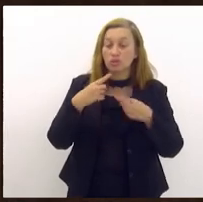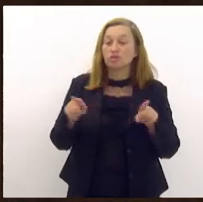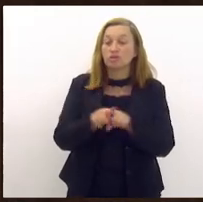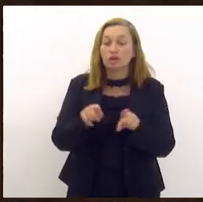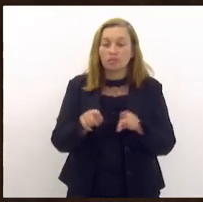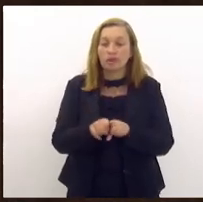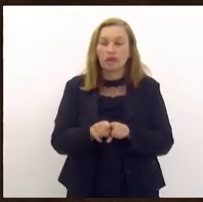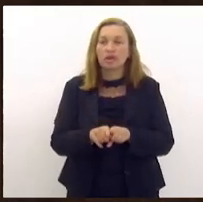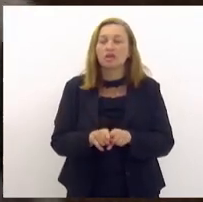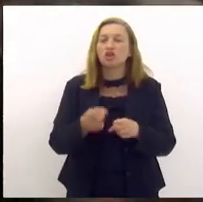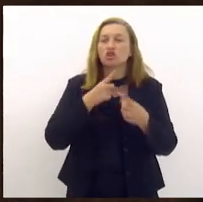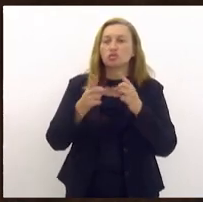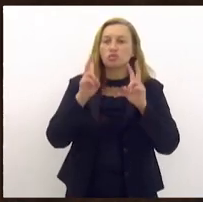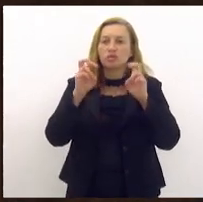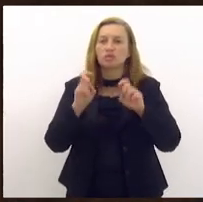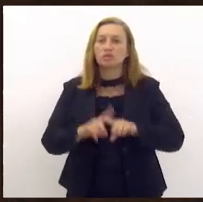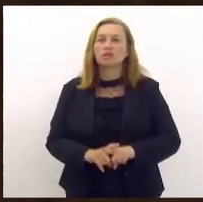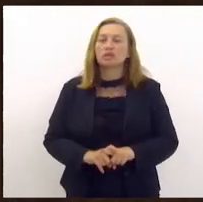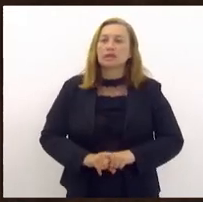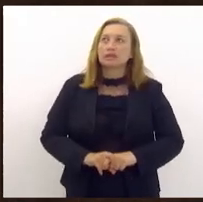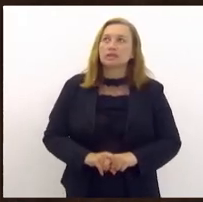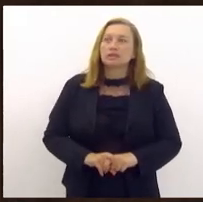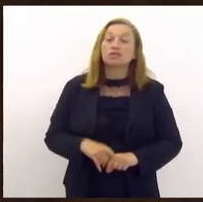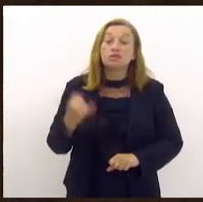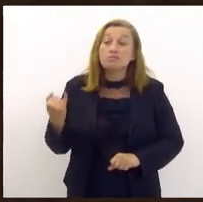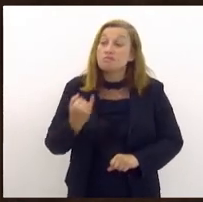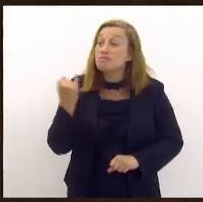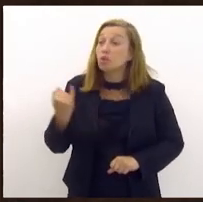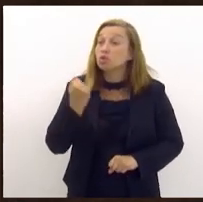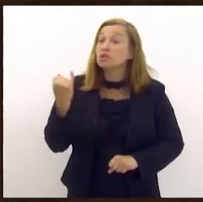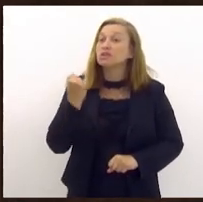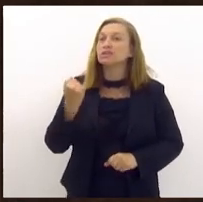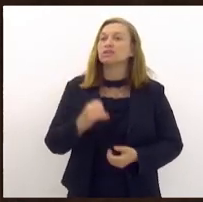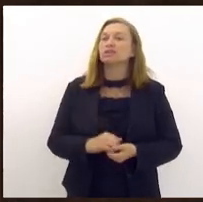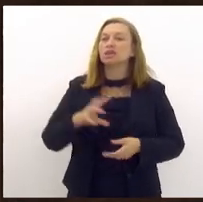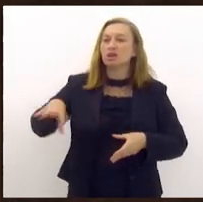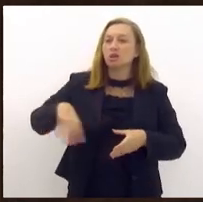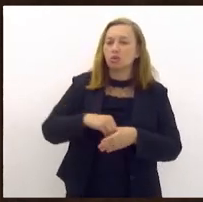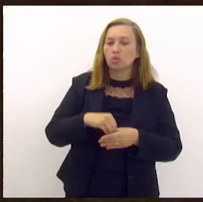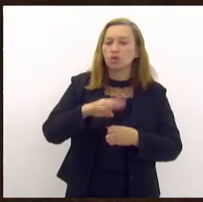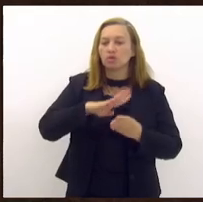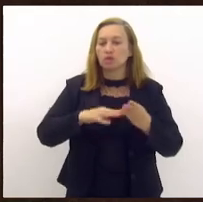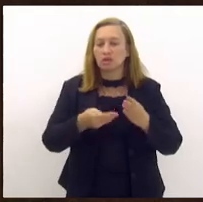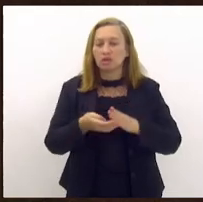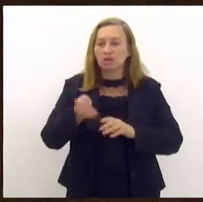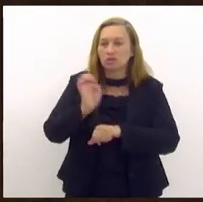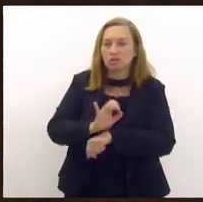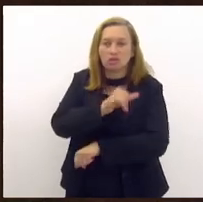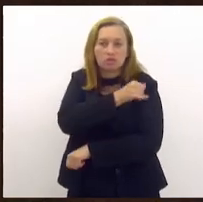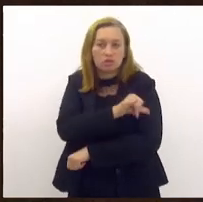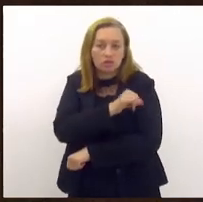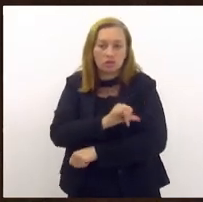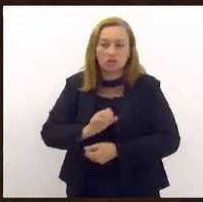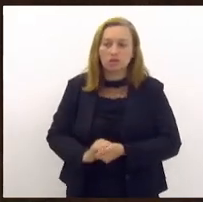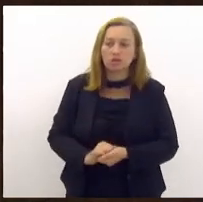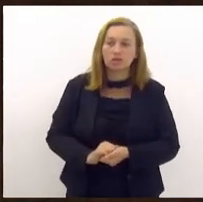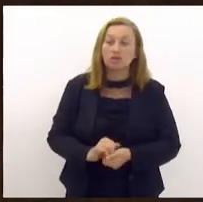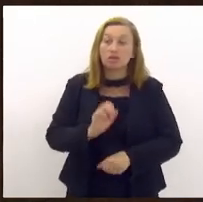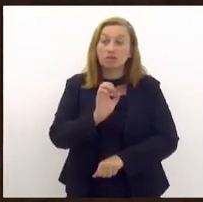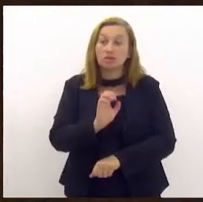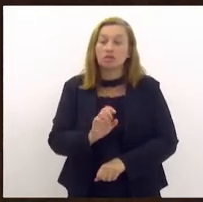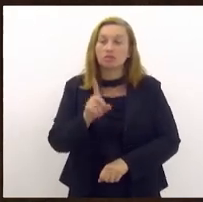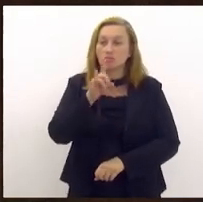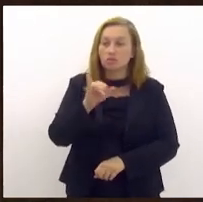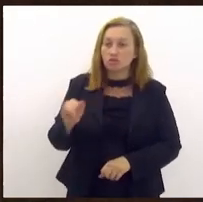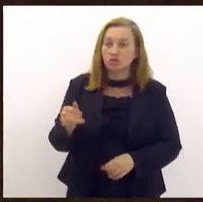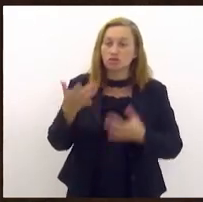gente discutir sobre isso. E, assim, importantíssimo a gente incluir no calendário do Estado do Rio de Janeiro, Dia Estadual do Teatro Acessível.